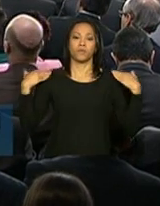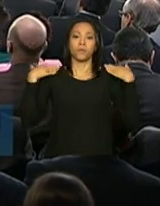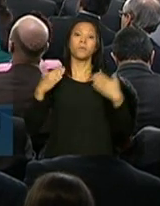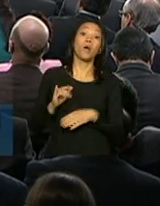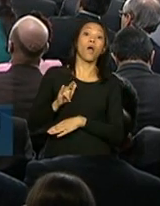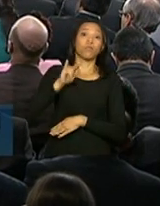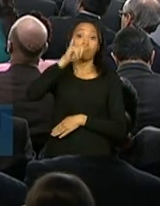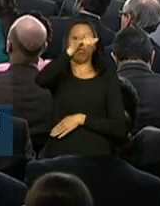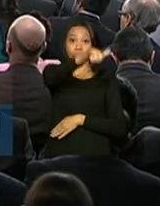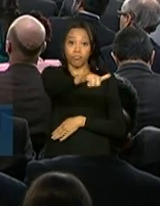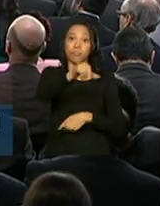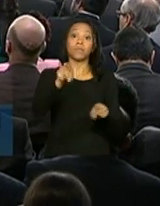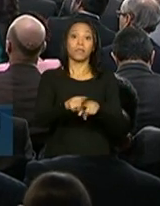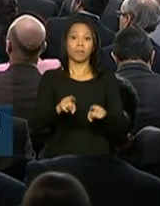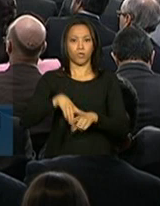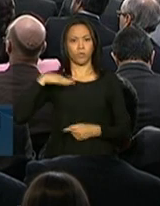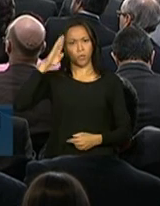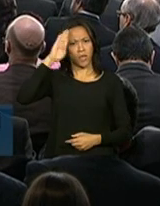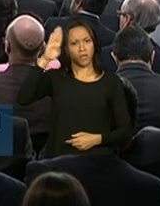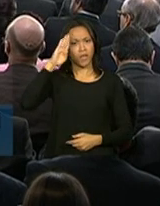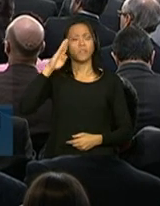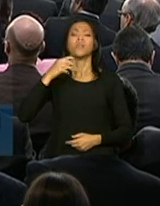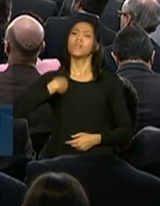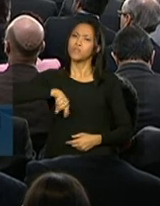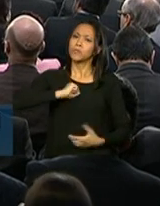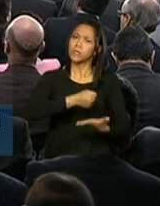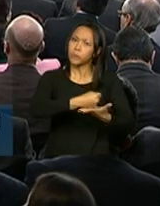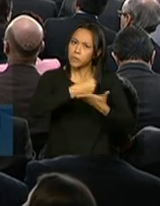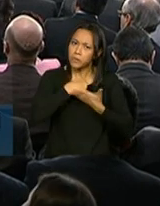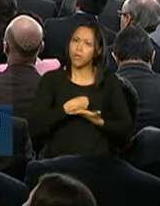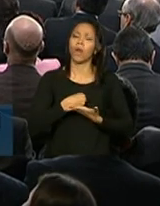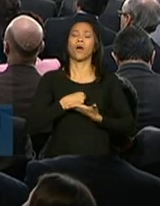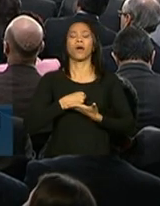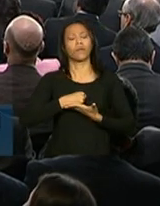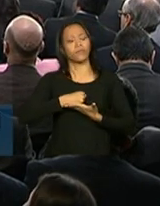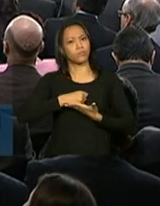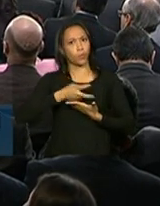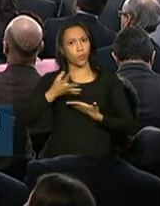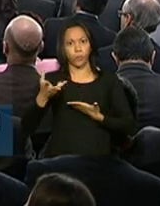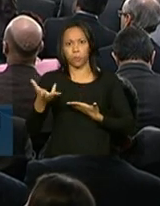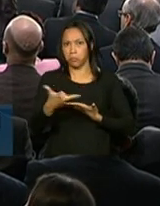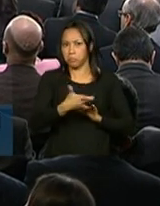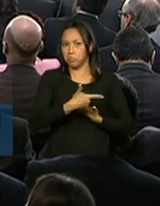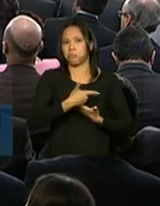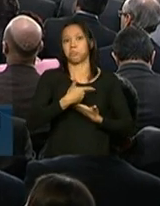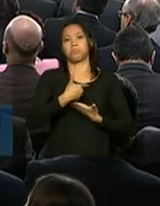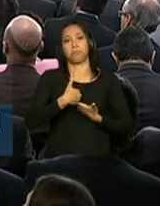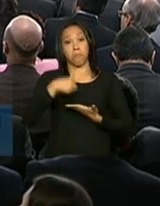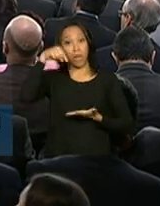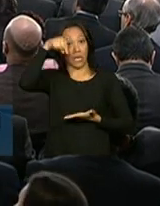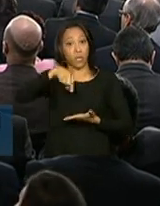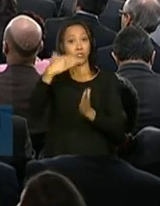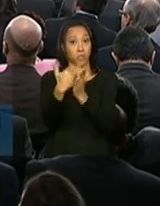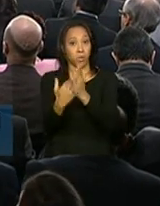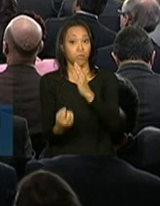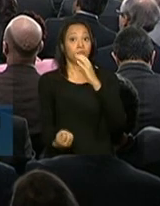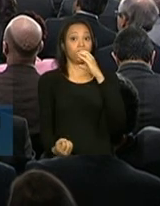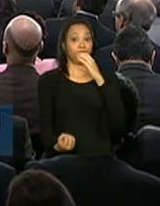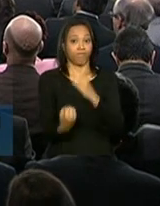Marinha, que nos ajudaram e nos ajudaram de forma muito efetiva na implantação desse